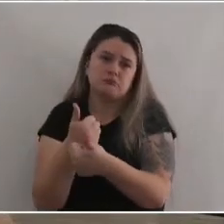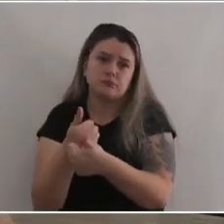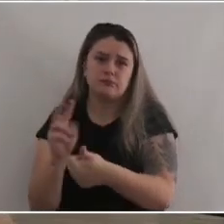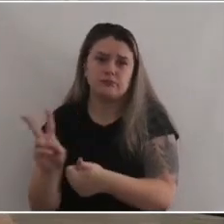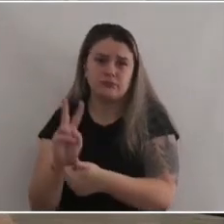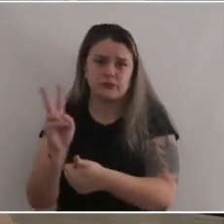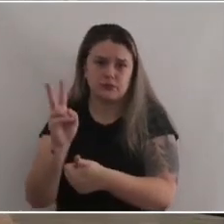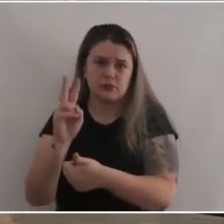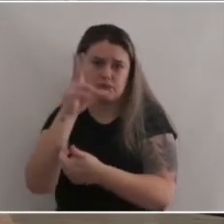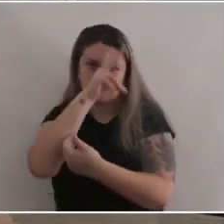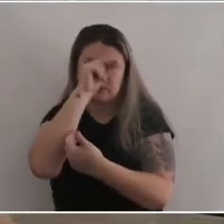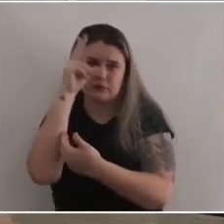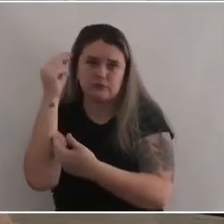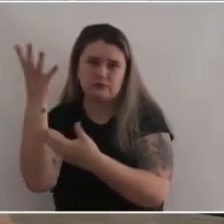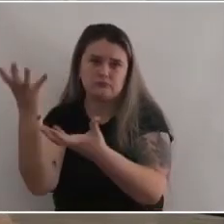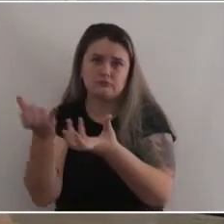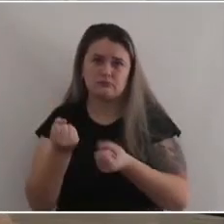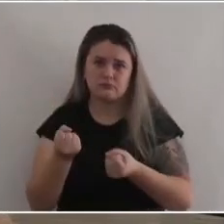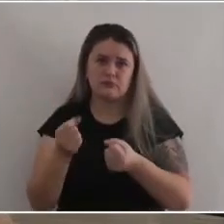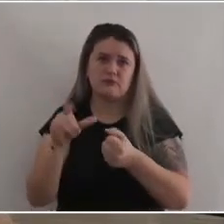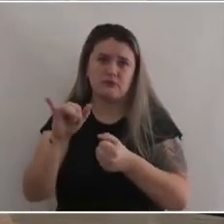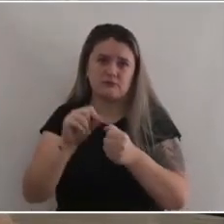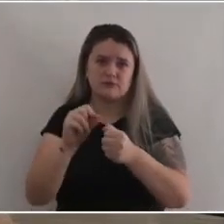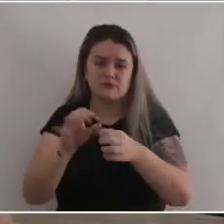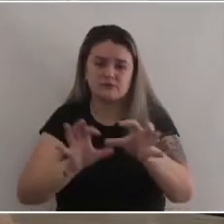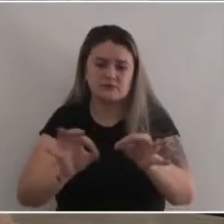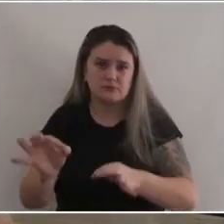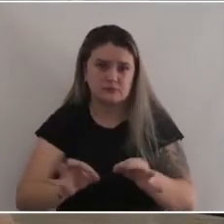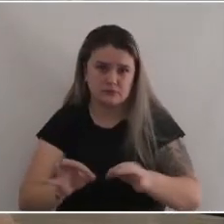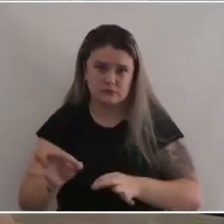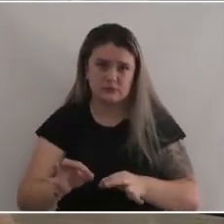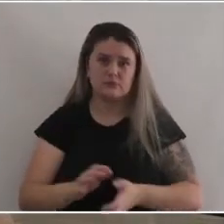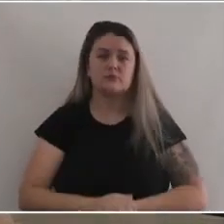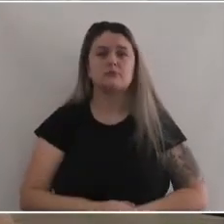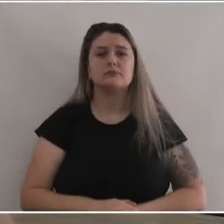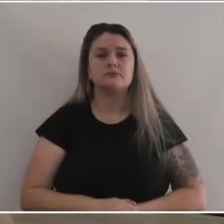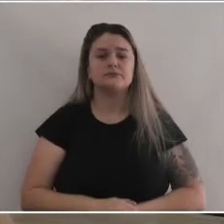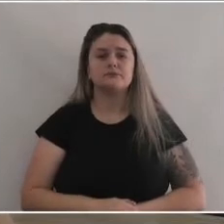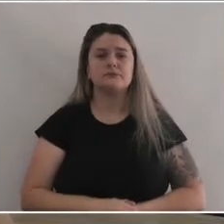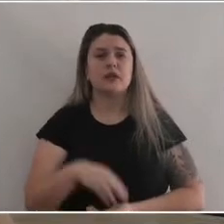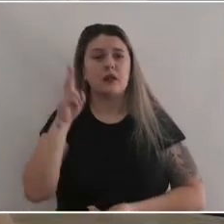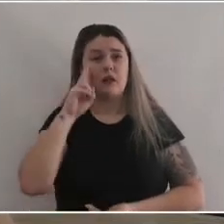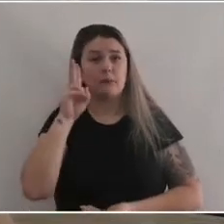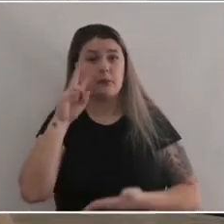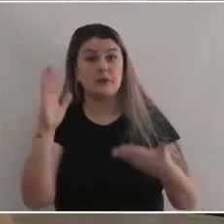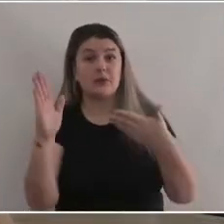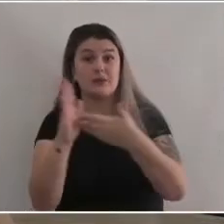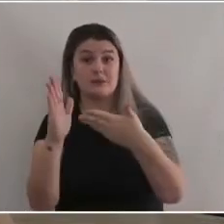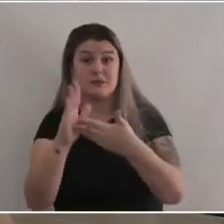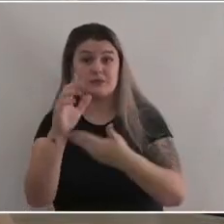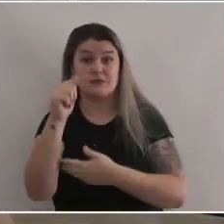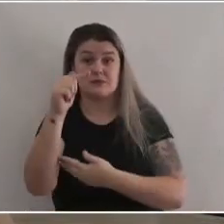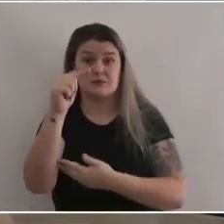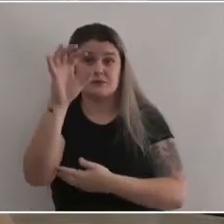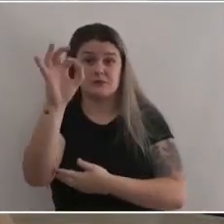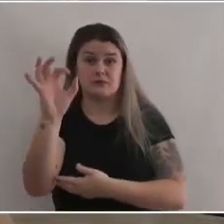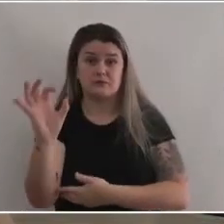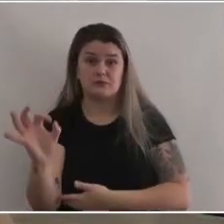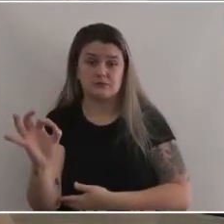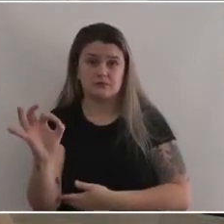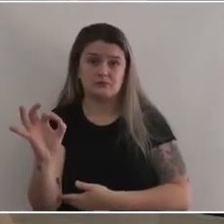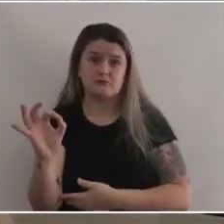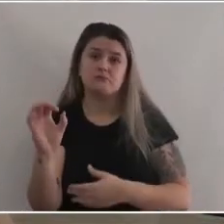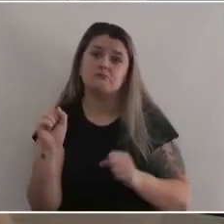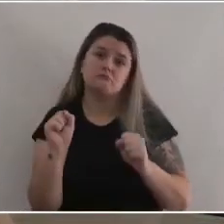para o Legislativo elaborar o seu orçamento. Lembrando que o limite é 7%, né?